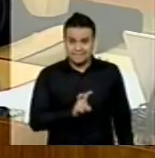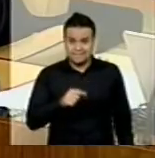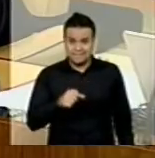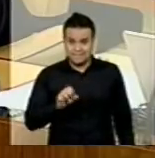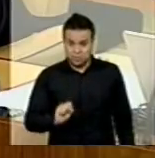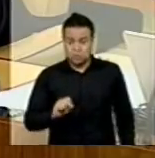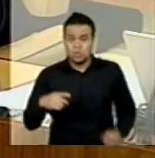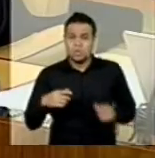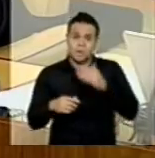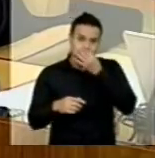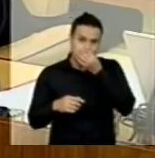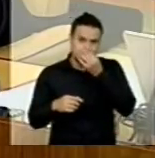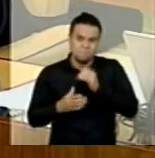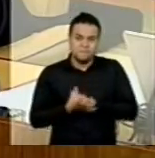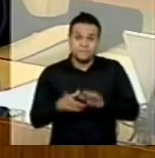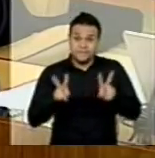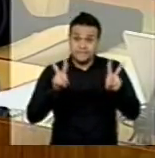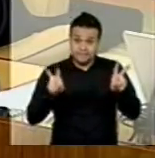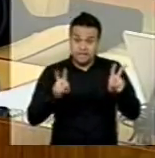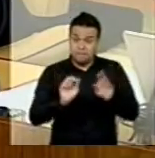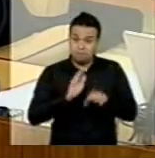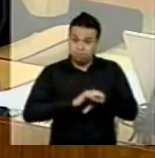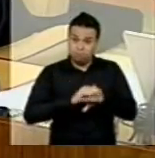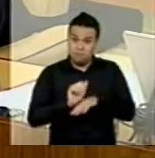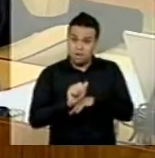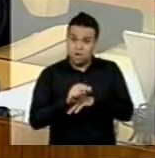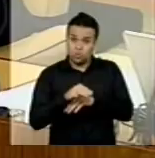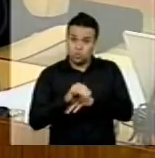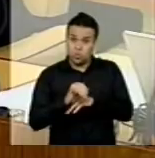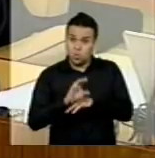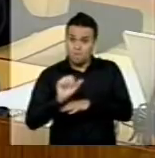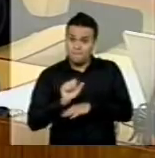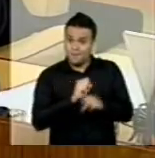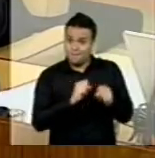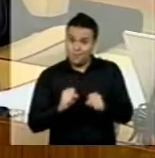onde precisamente o tema da autonomia do Poder Judiciário foi